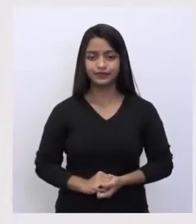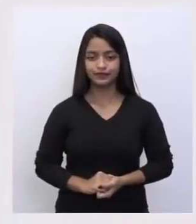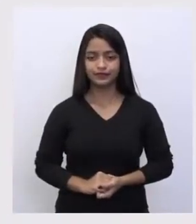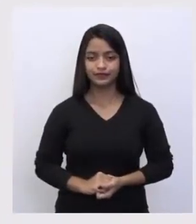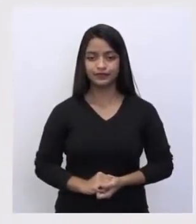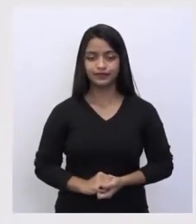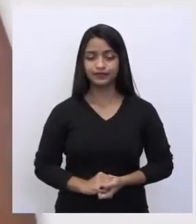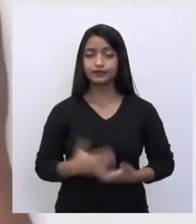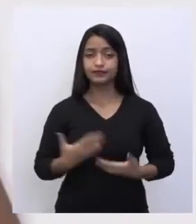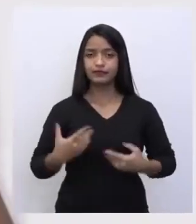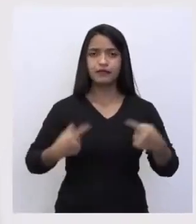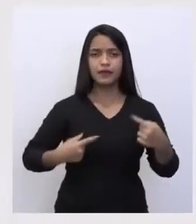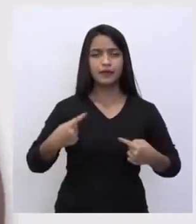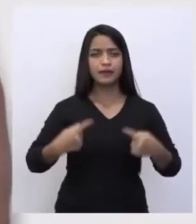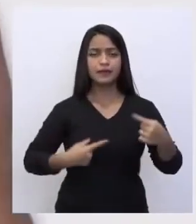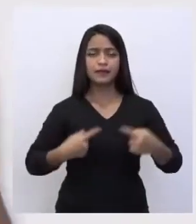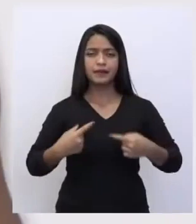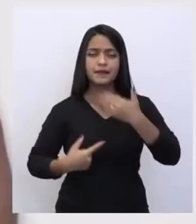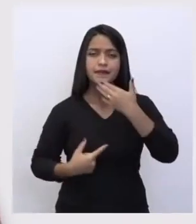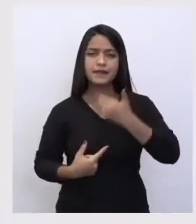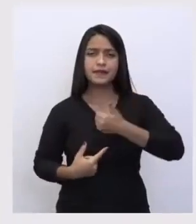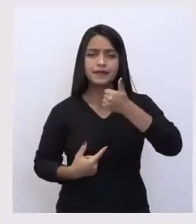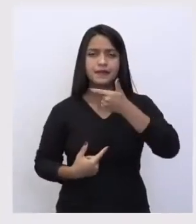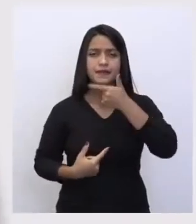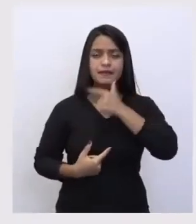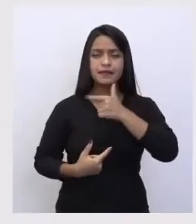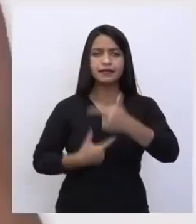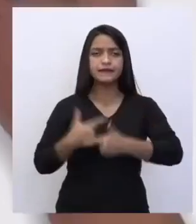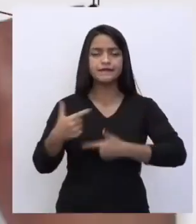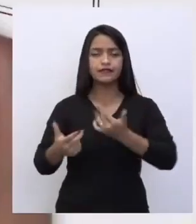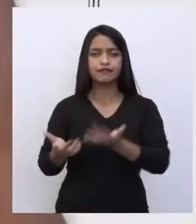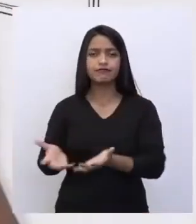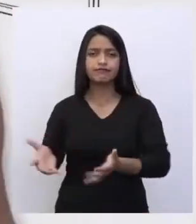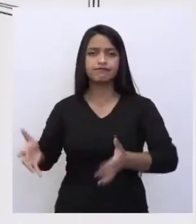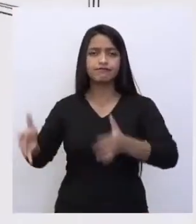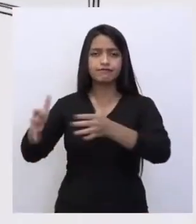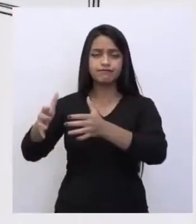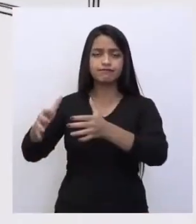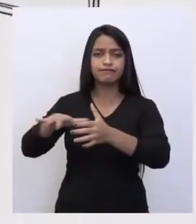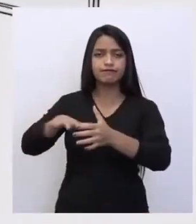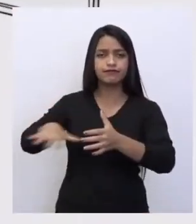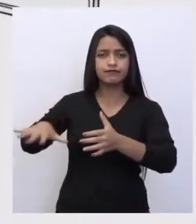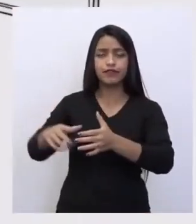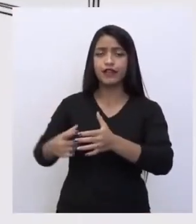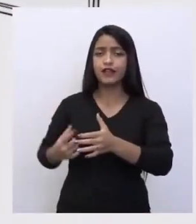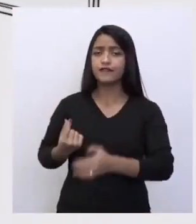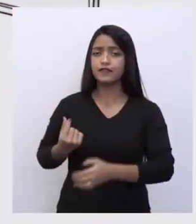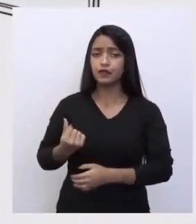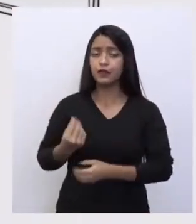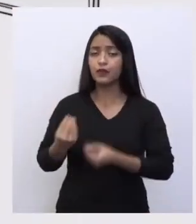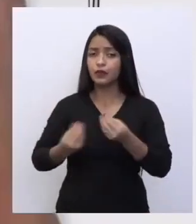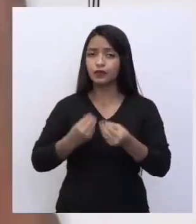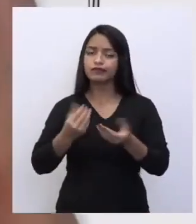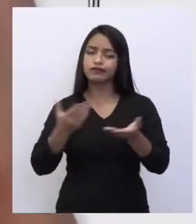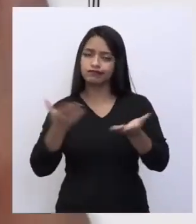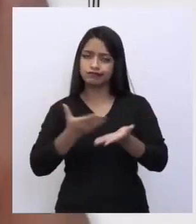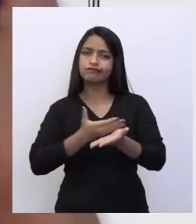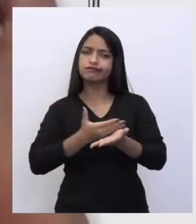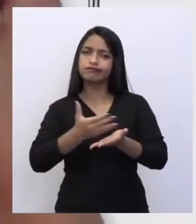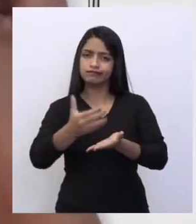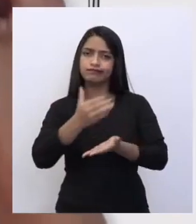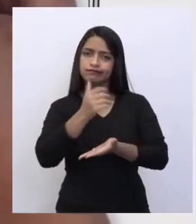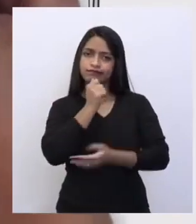A discussão sobre como fazer a valoração dos serviços ecossistêmicos ainda está bem no início, mas já se sabe que a base para